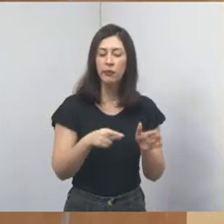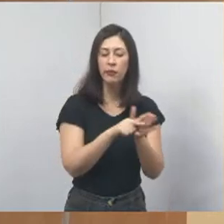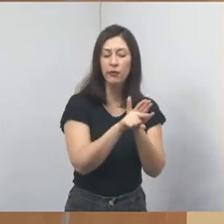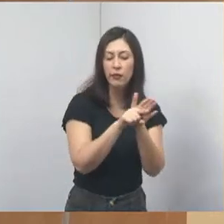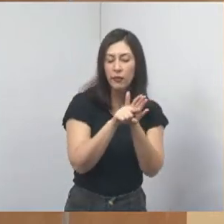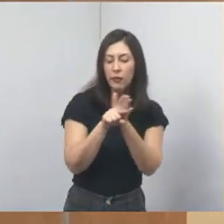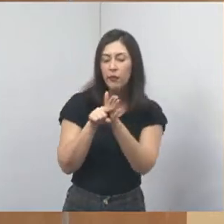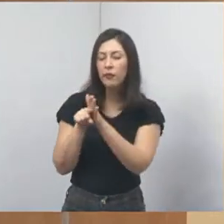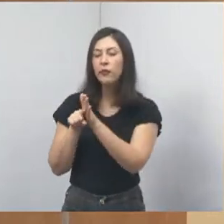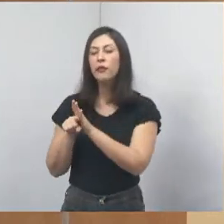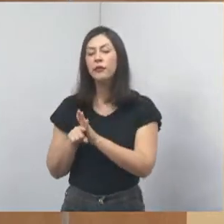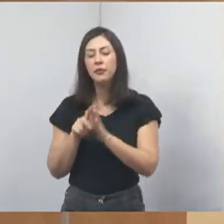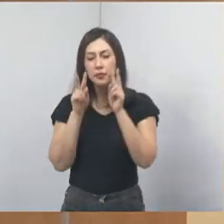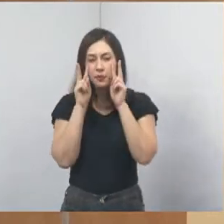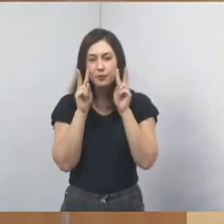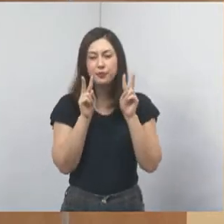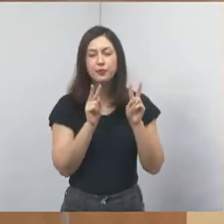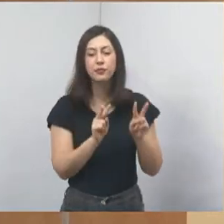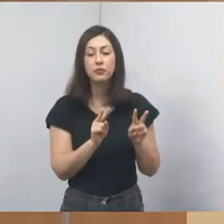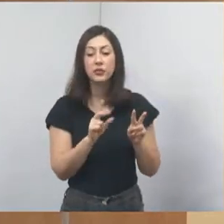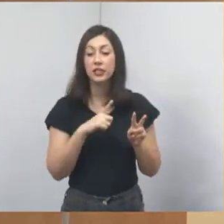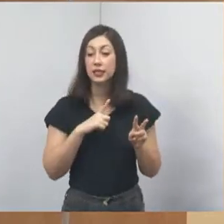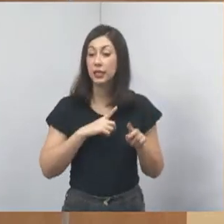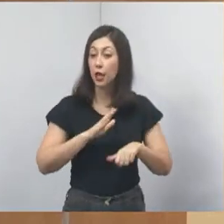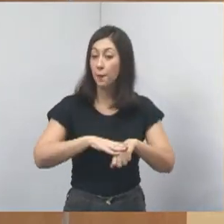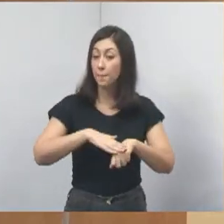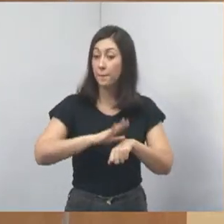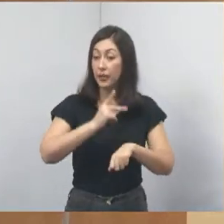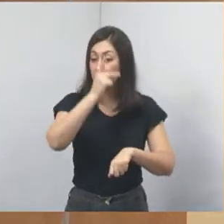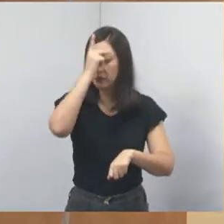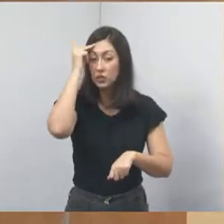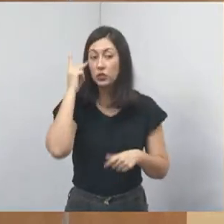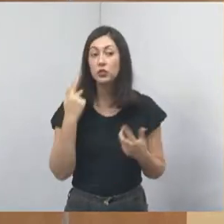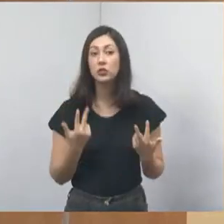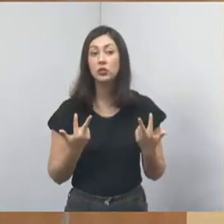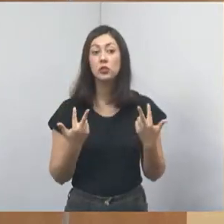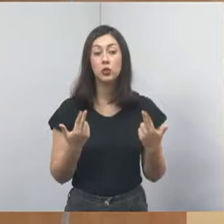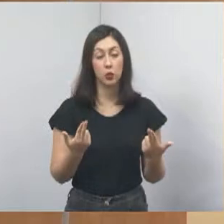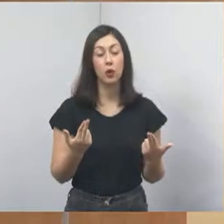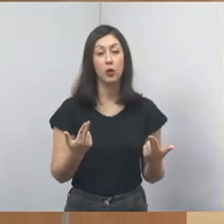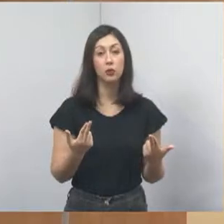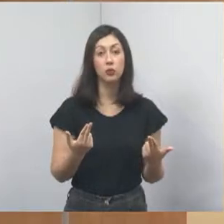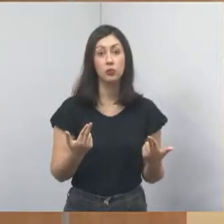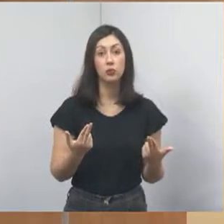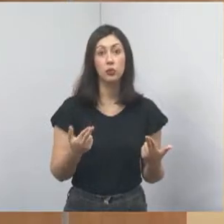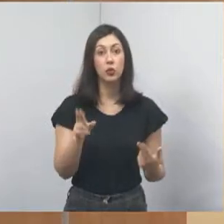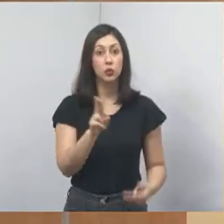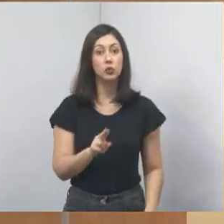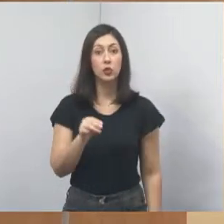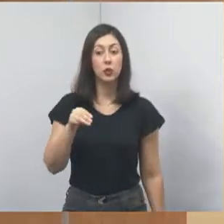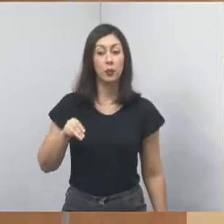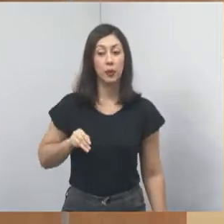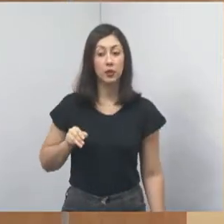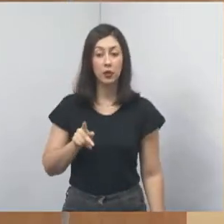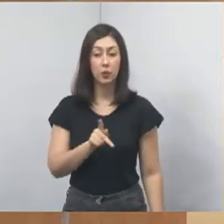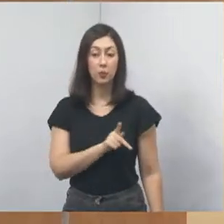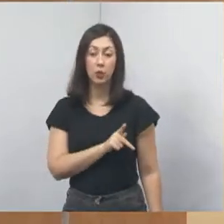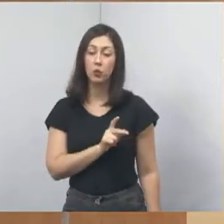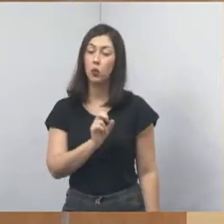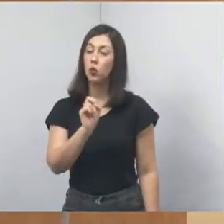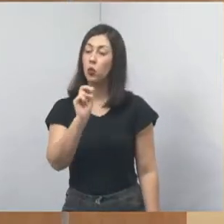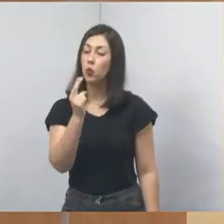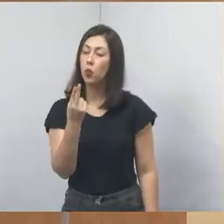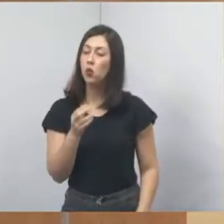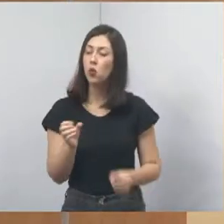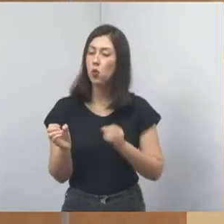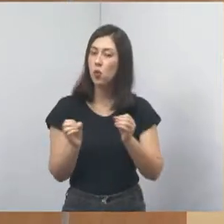bases, olhar, tem mais gente nessa situação, e através do Ministério Público ou através das obras sociais,